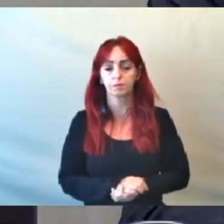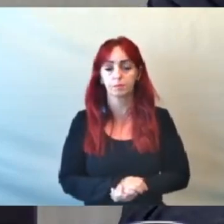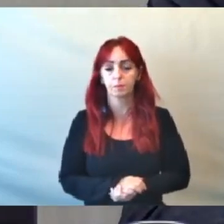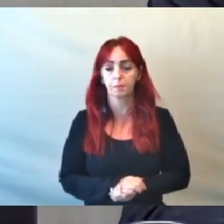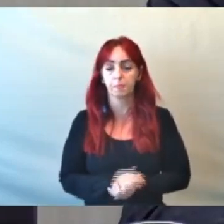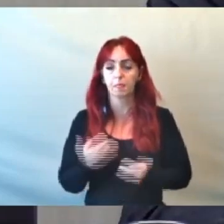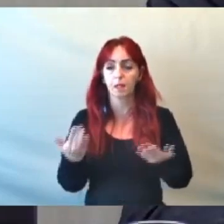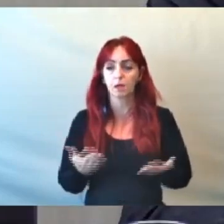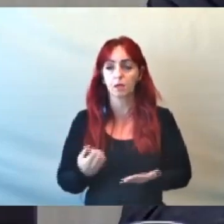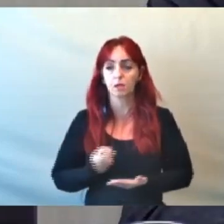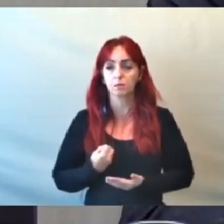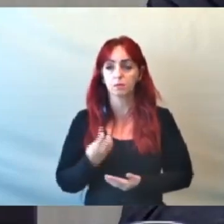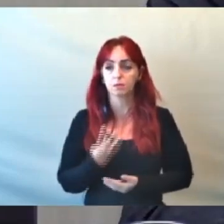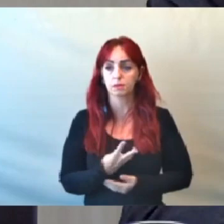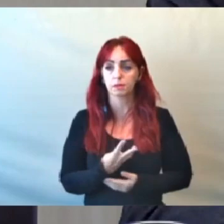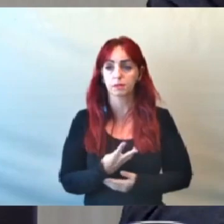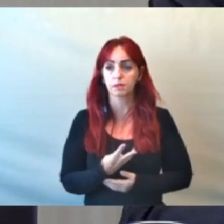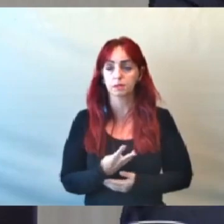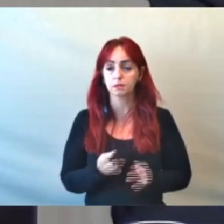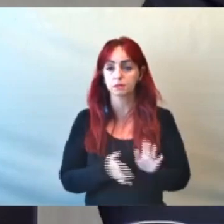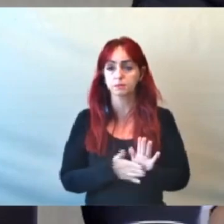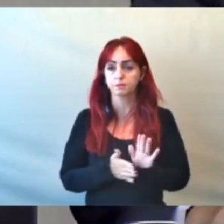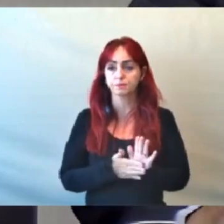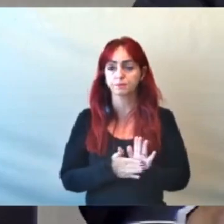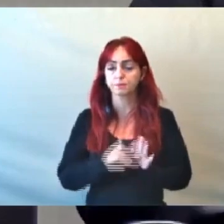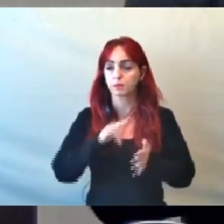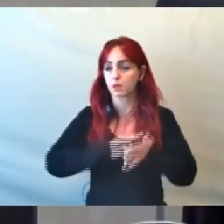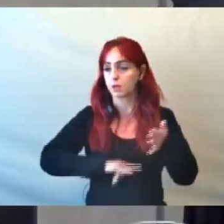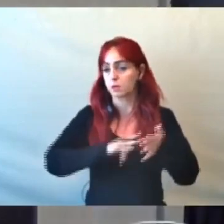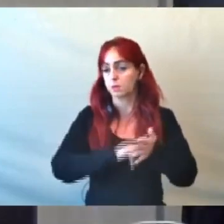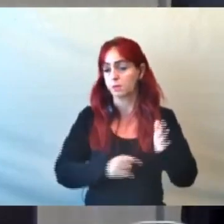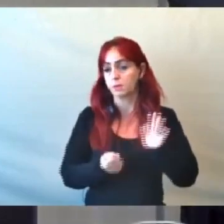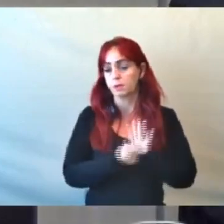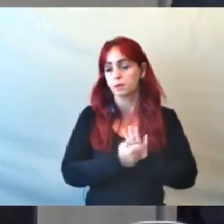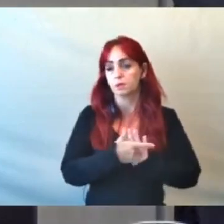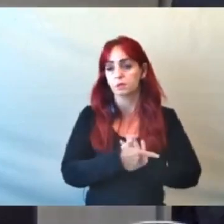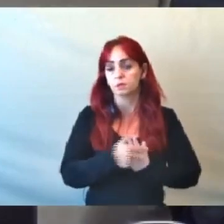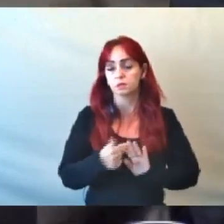de protocolo 1735 de 2024.